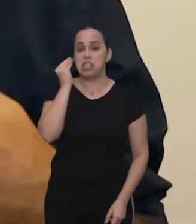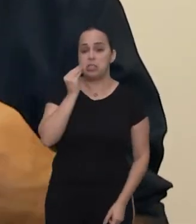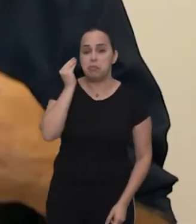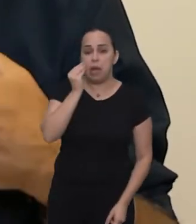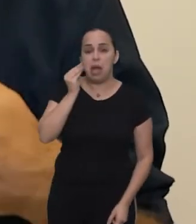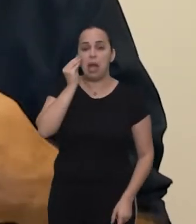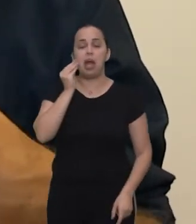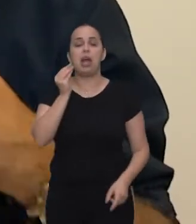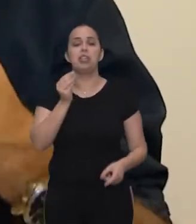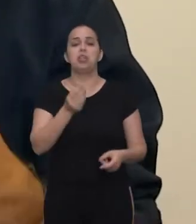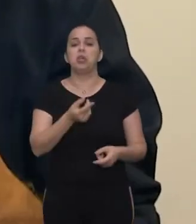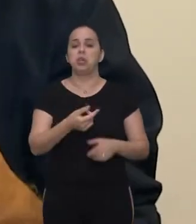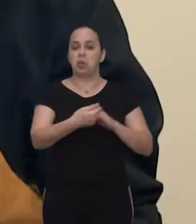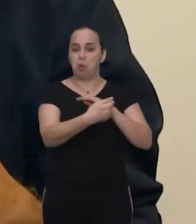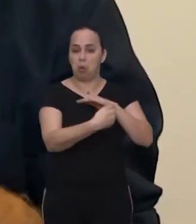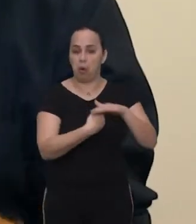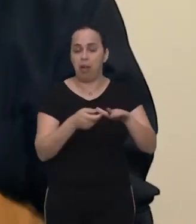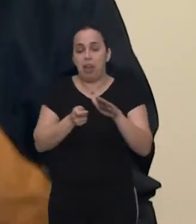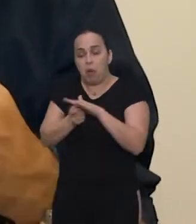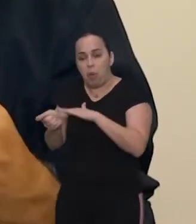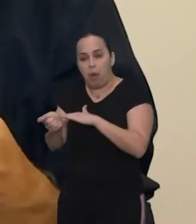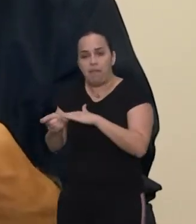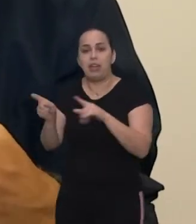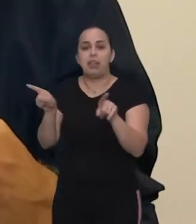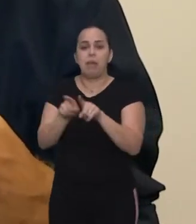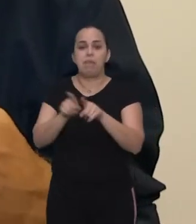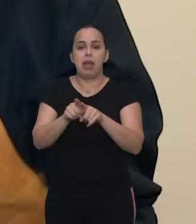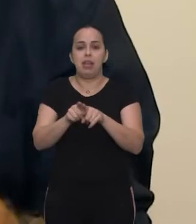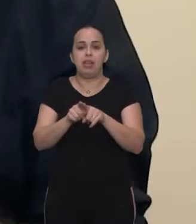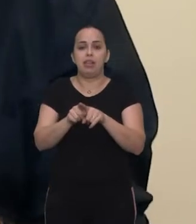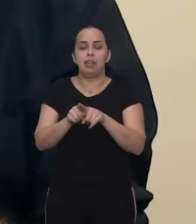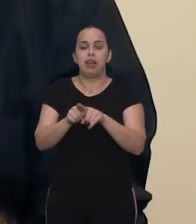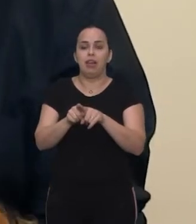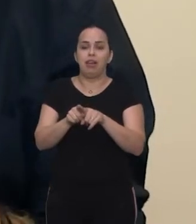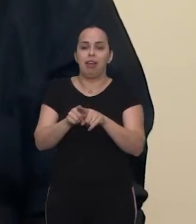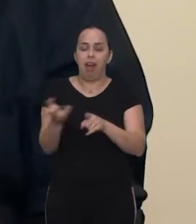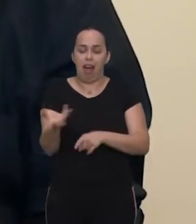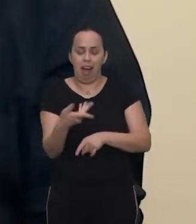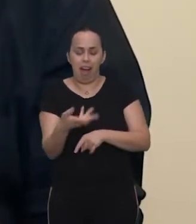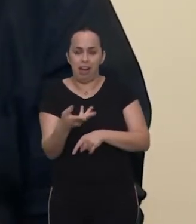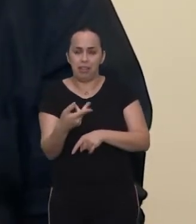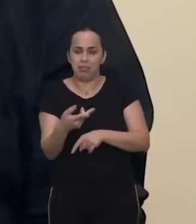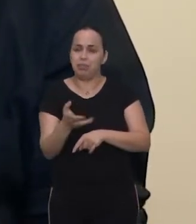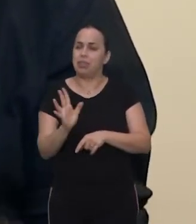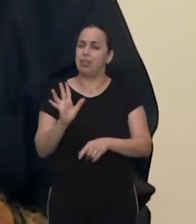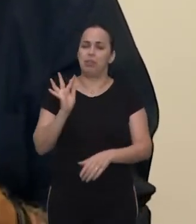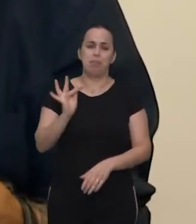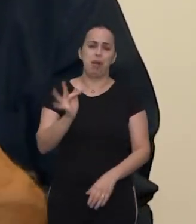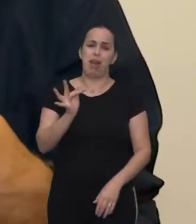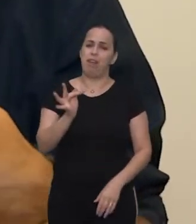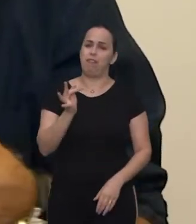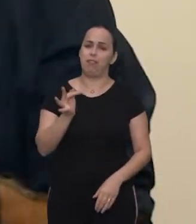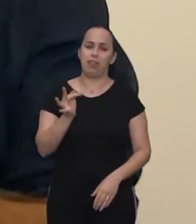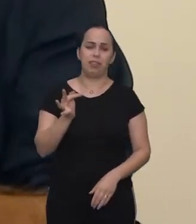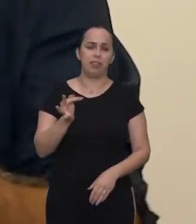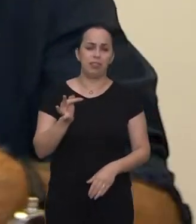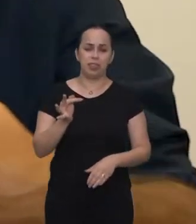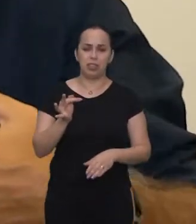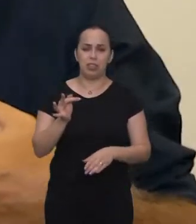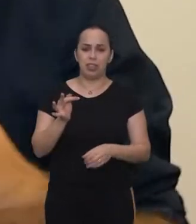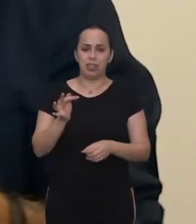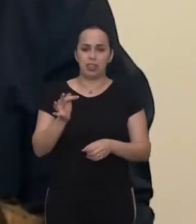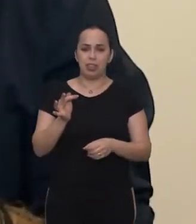experiente bacana capitalizado ágil assumir a gestão do aeroporto em